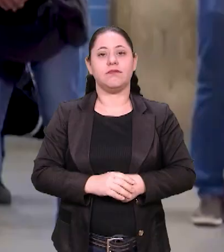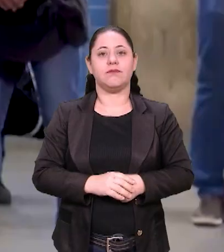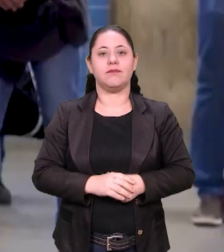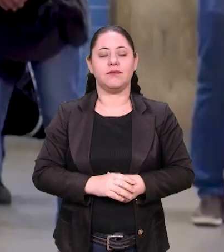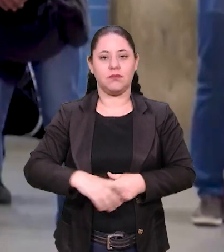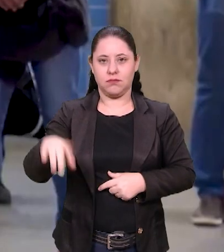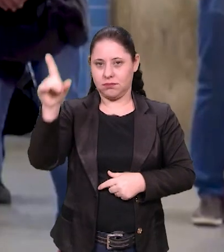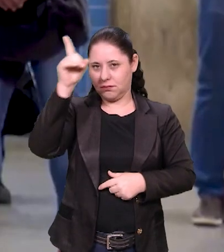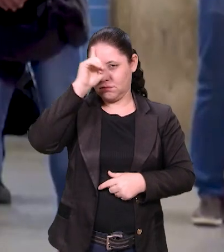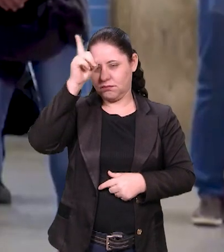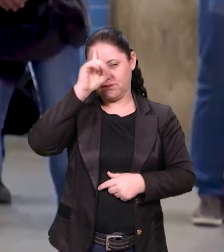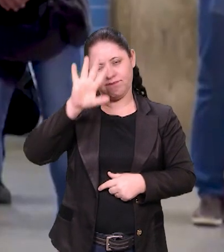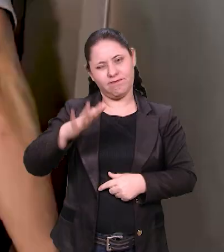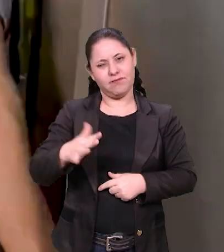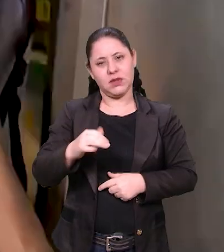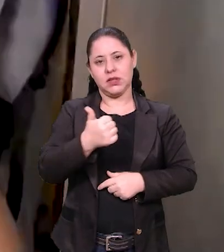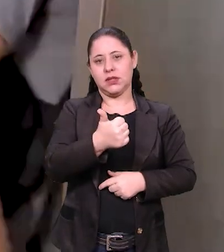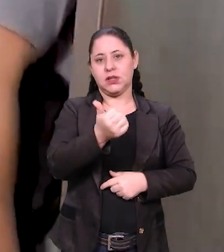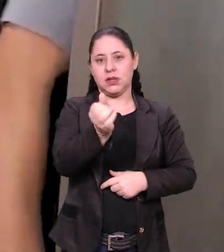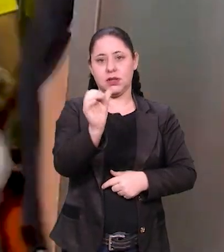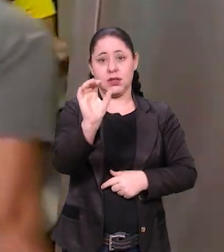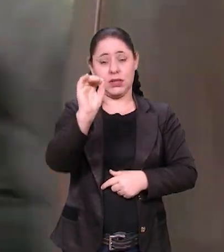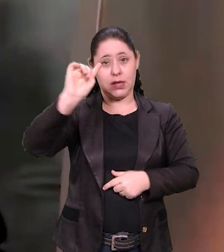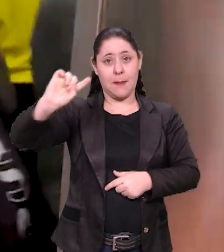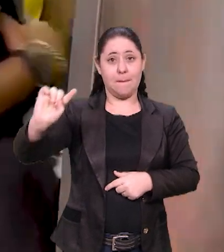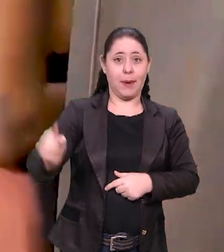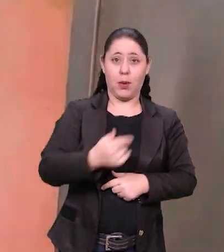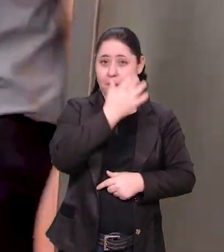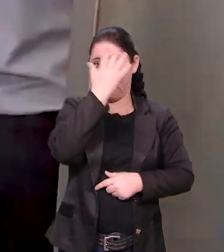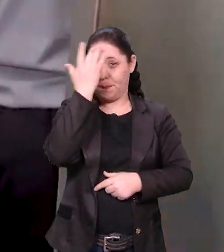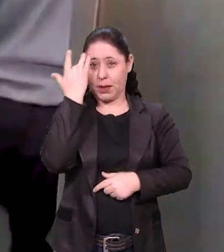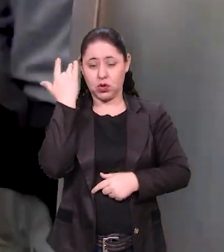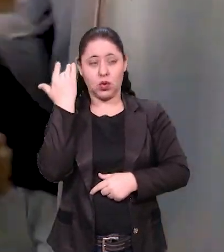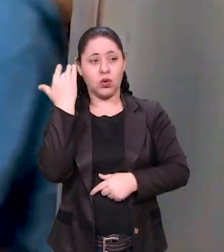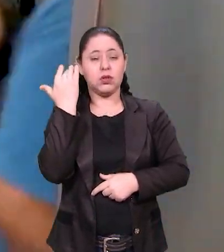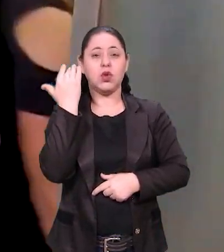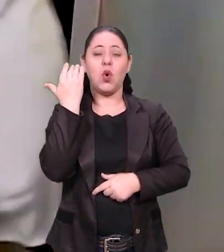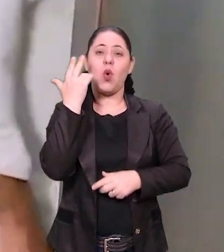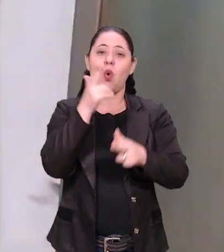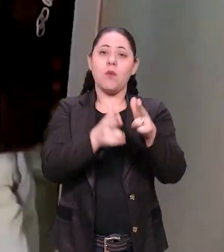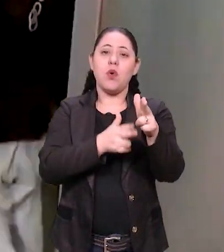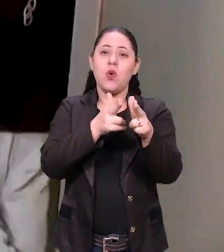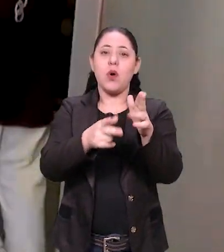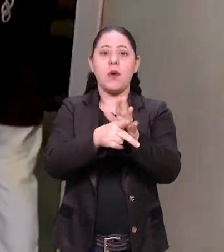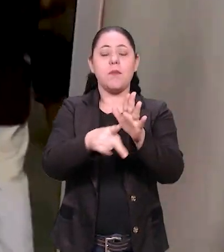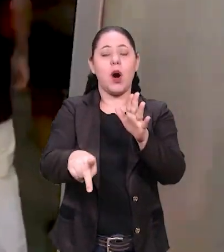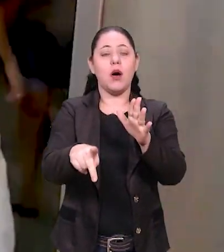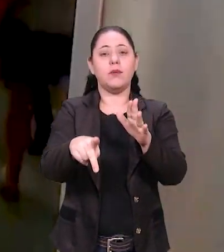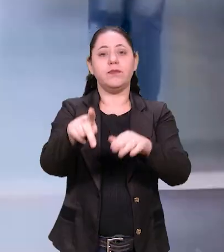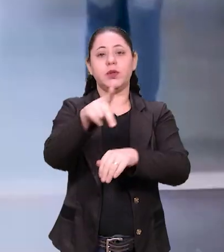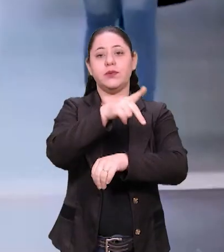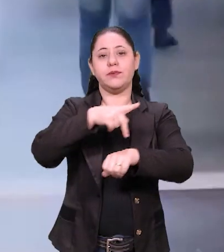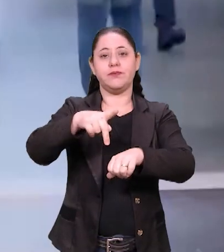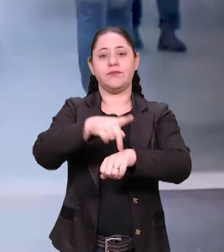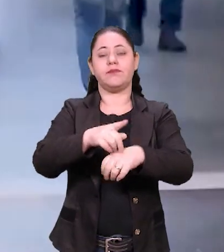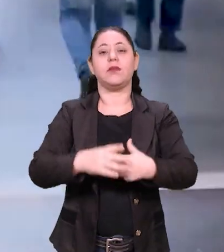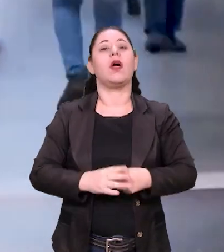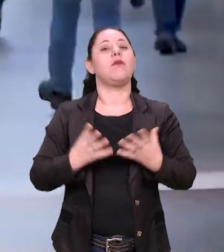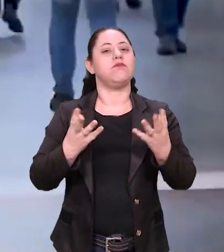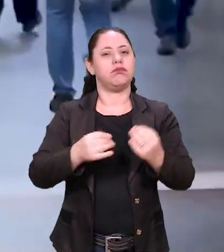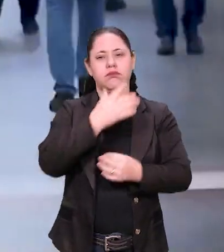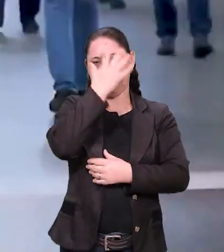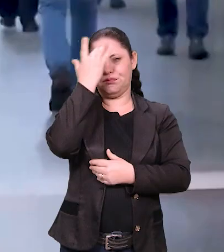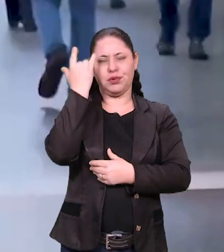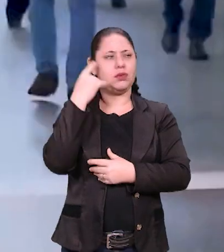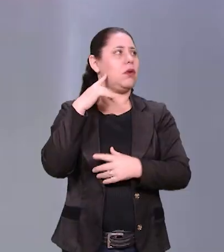antigos. A cada dia, em média, 160 mil pessoas passam pelo metrô da capital do país. E tem muita